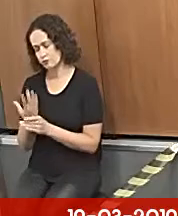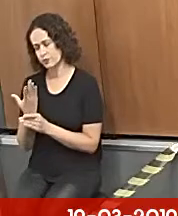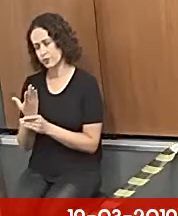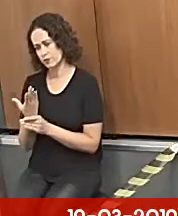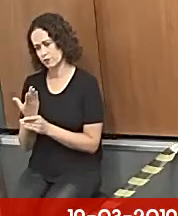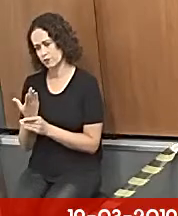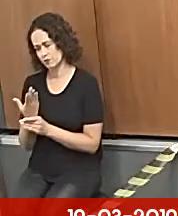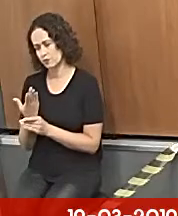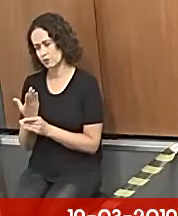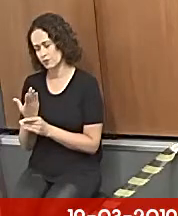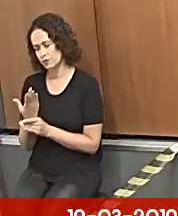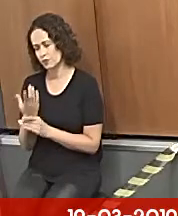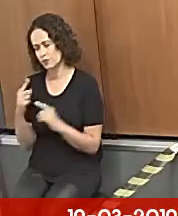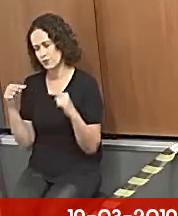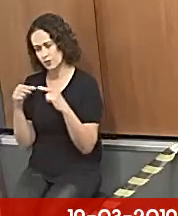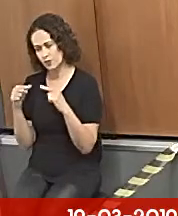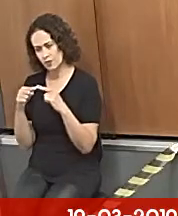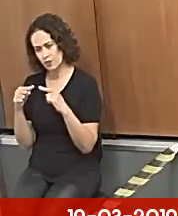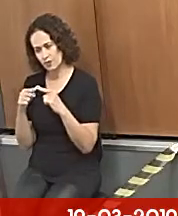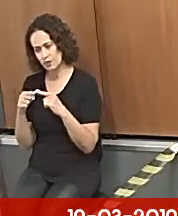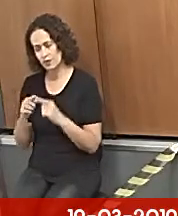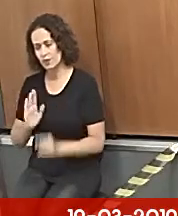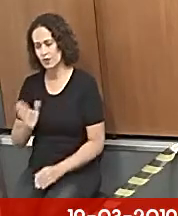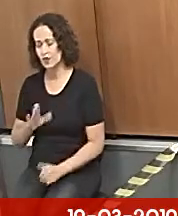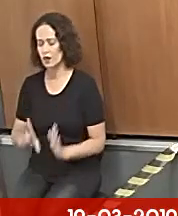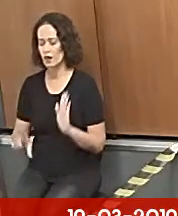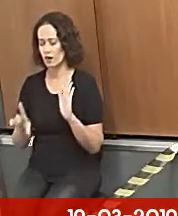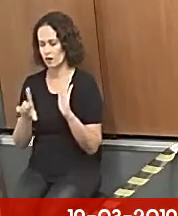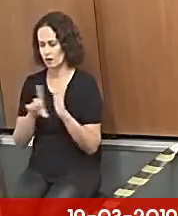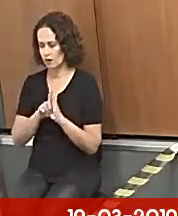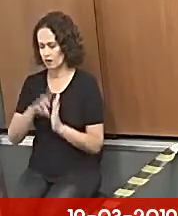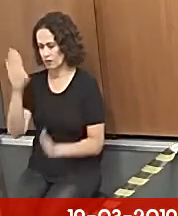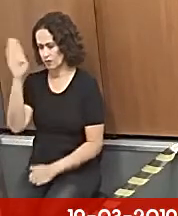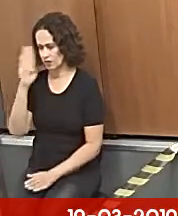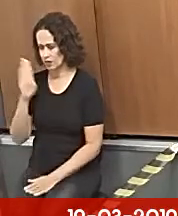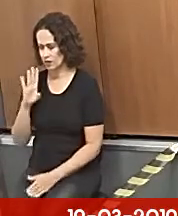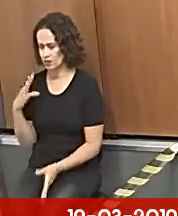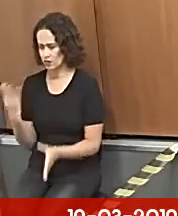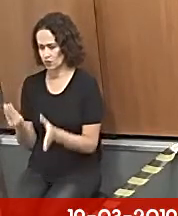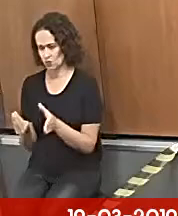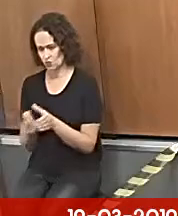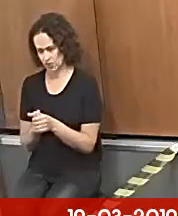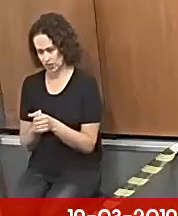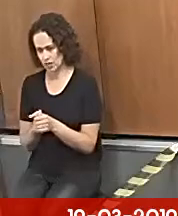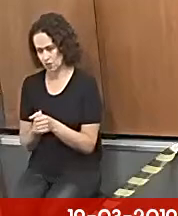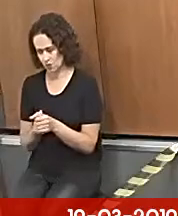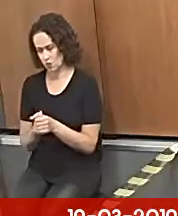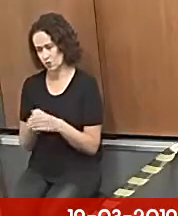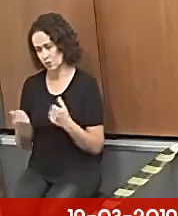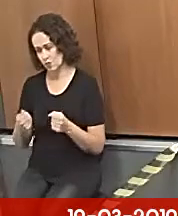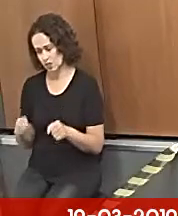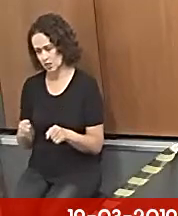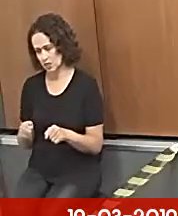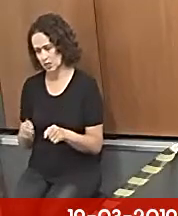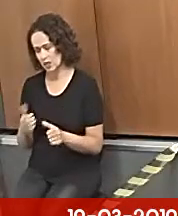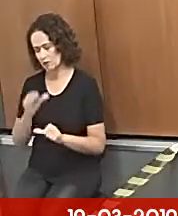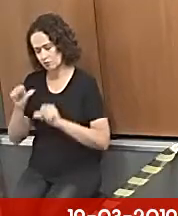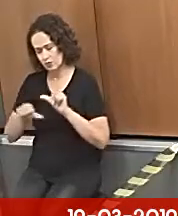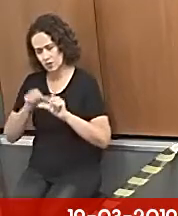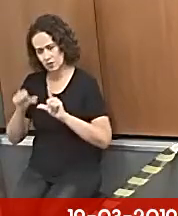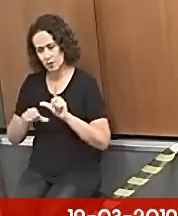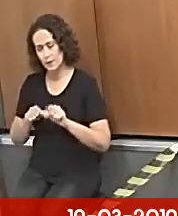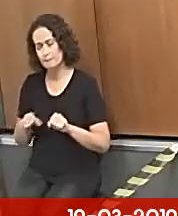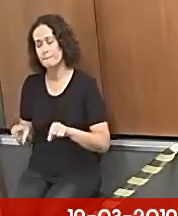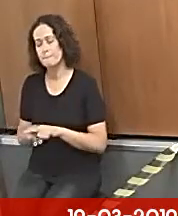dentro da conformidade como está a lei brasileira de inclusão em relação às nomenclaturas e outras coisas e aí a gente